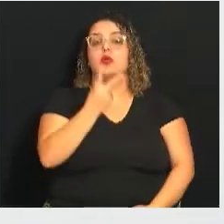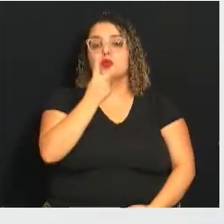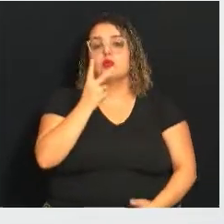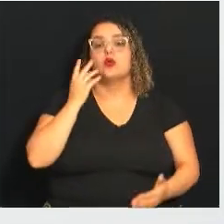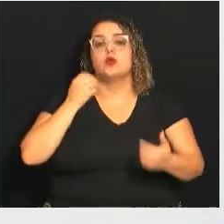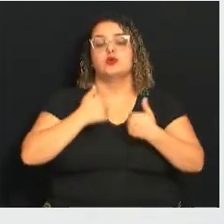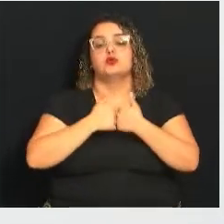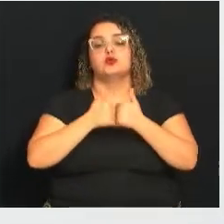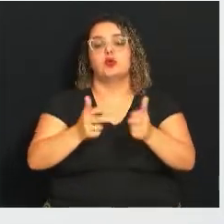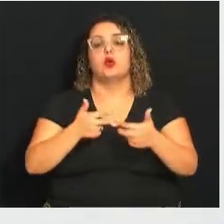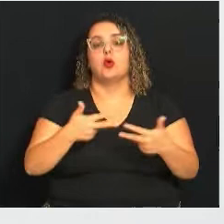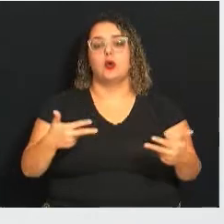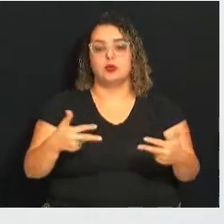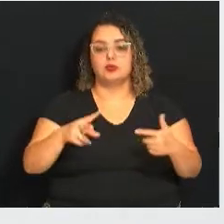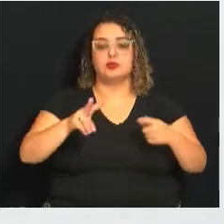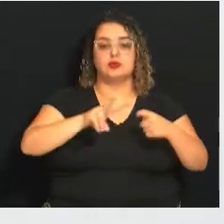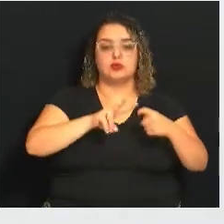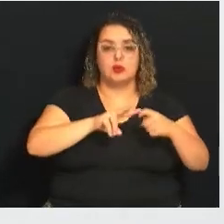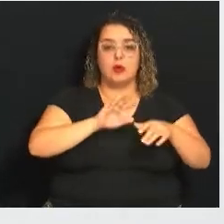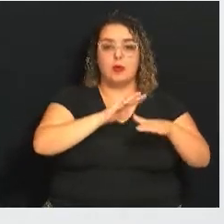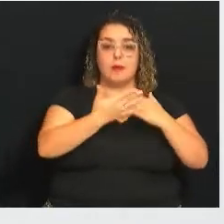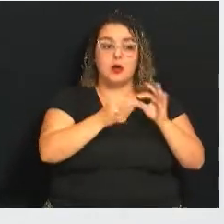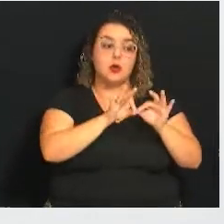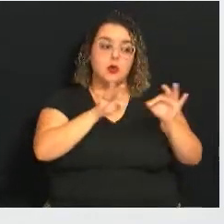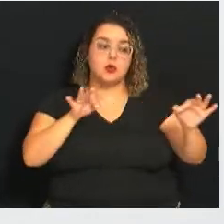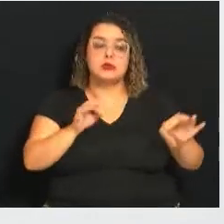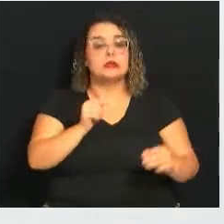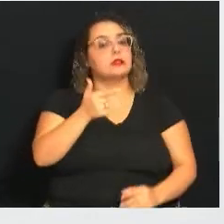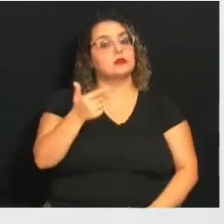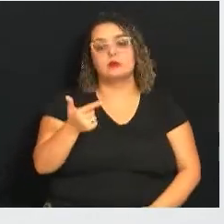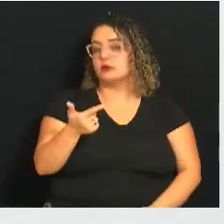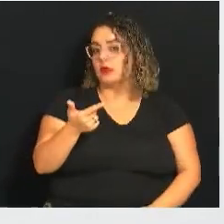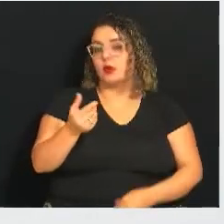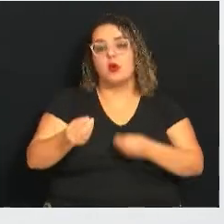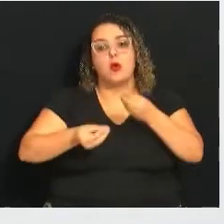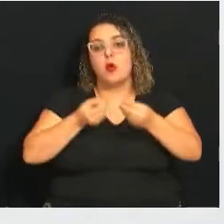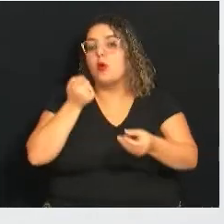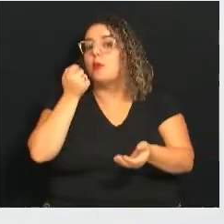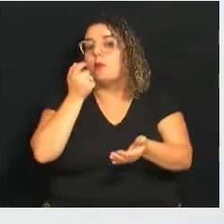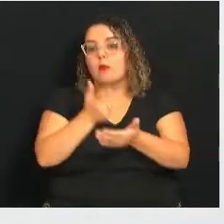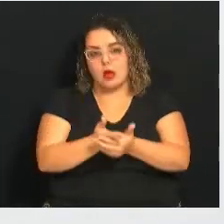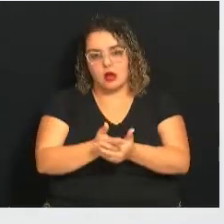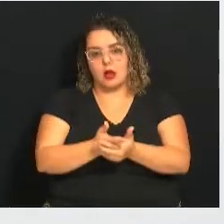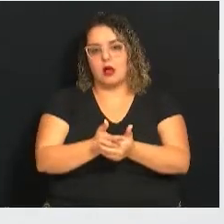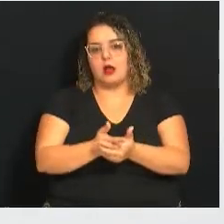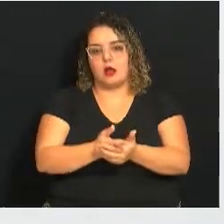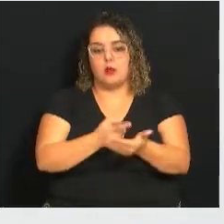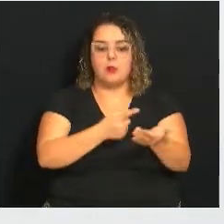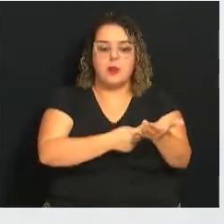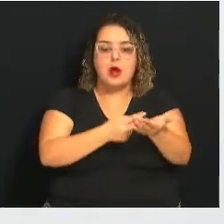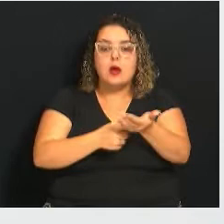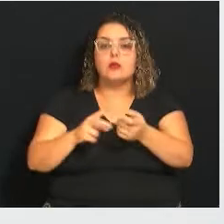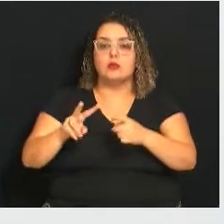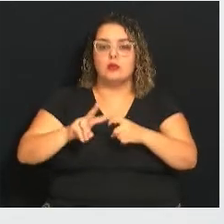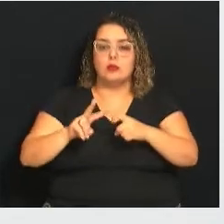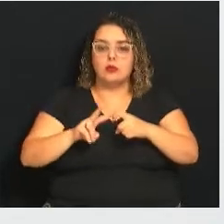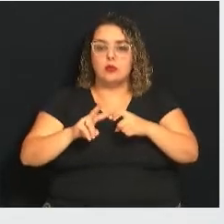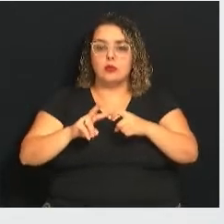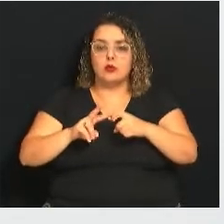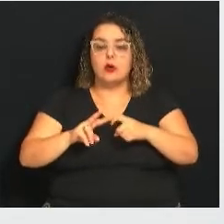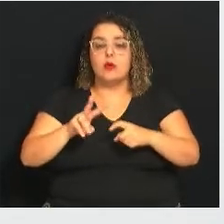cidade em bairros periféricos onde as pessoas não têm condições de pagar uma consulta preventiva fazer uma vez